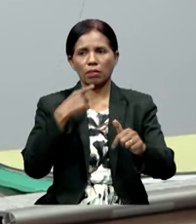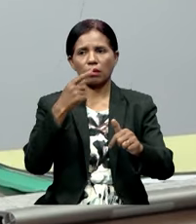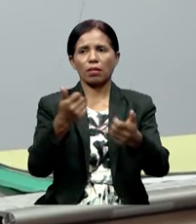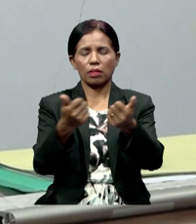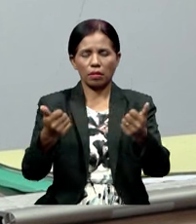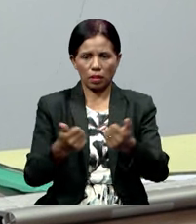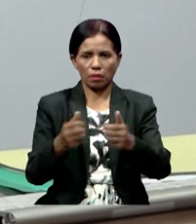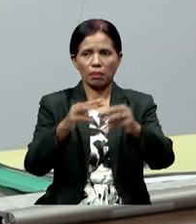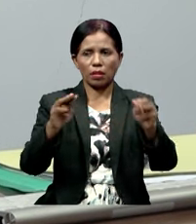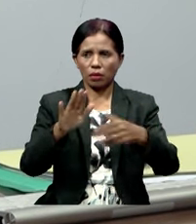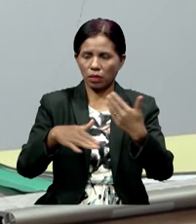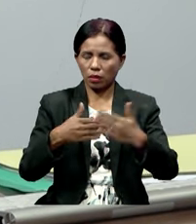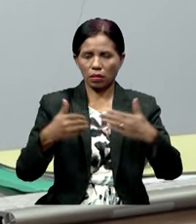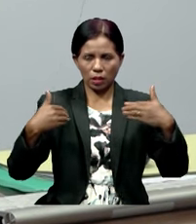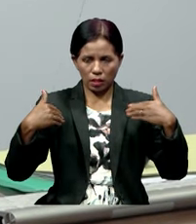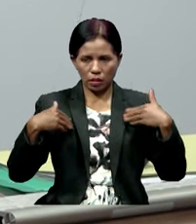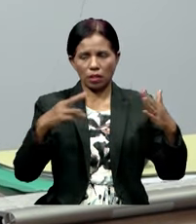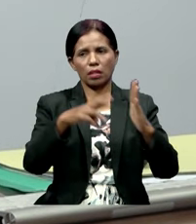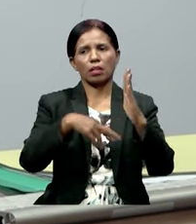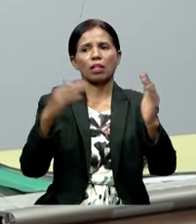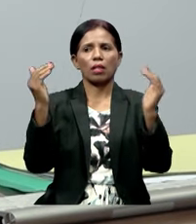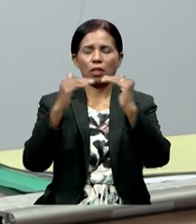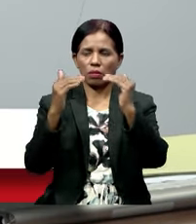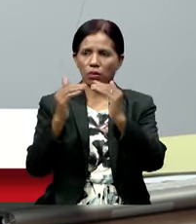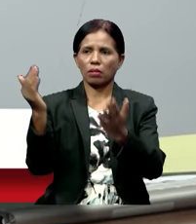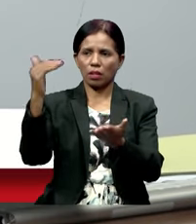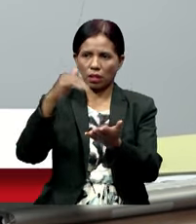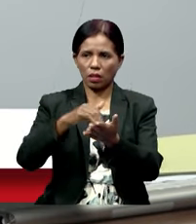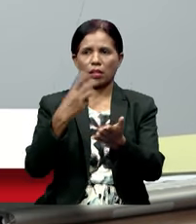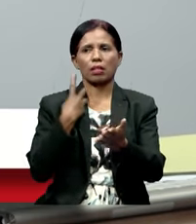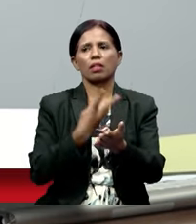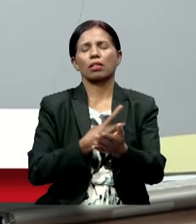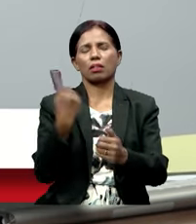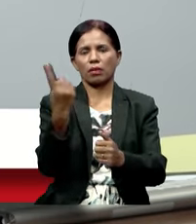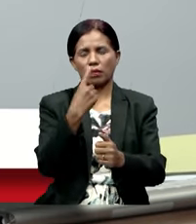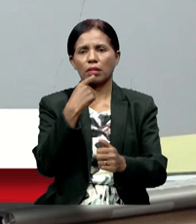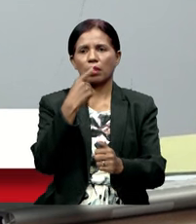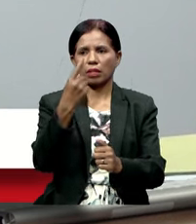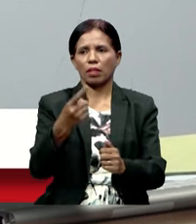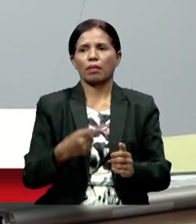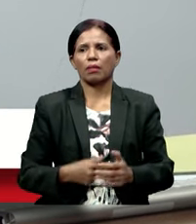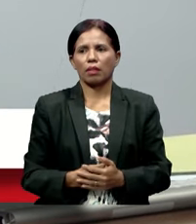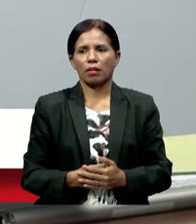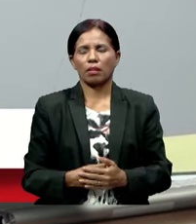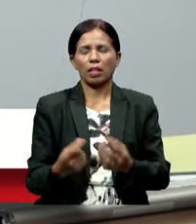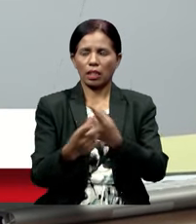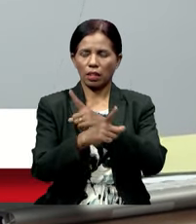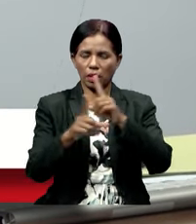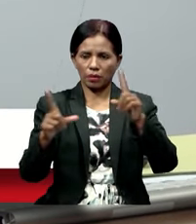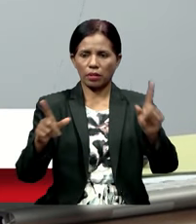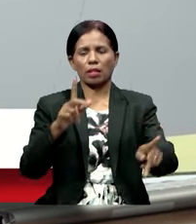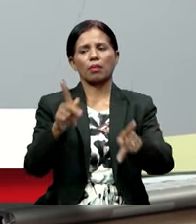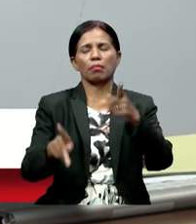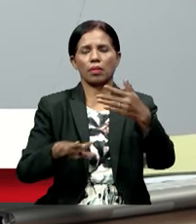su todo e a uma orientação e encontro pela fila ona, e te sempre deixam catar. Liberdade povo